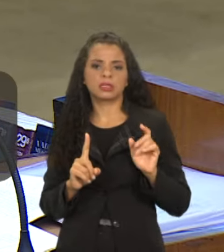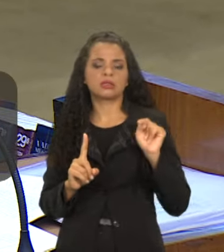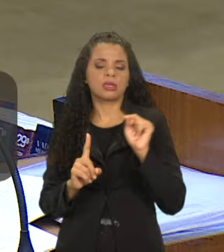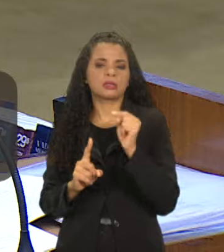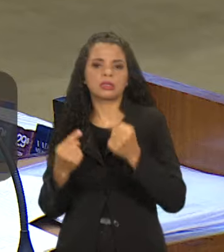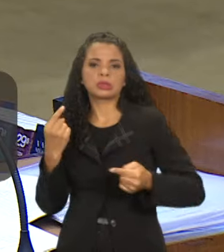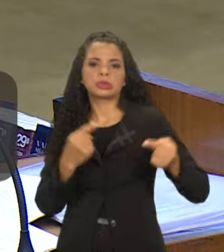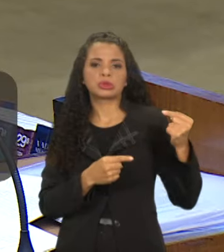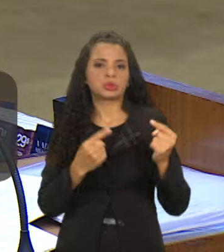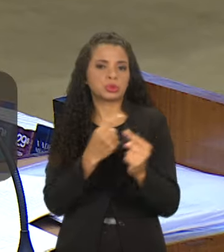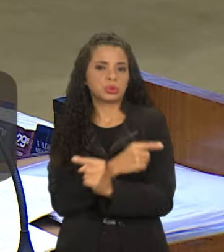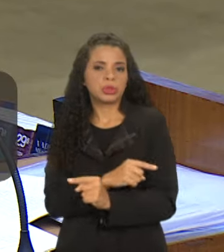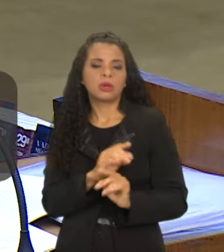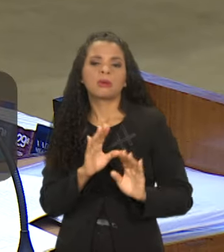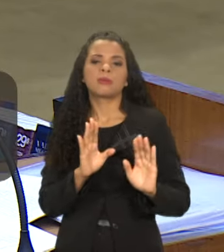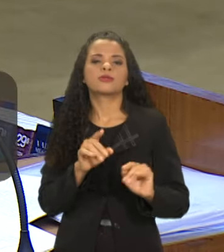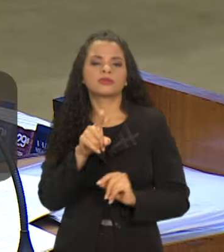Excelência bem realçou,